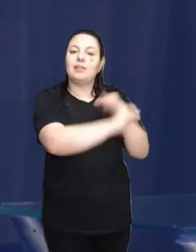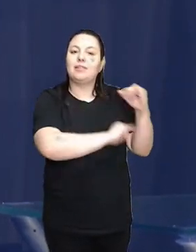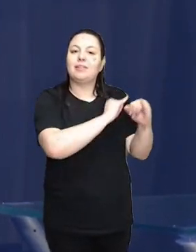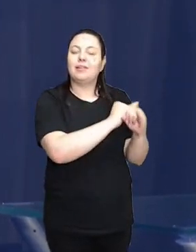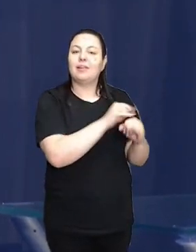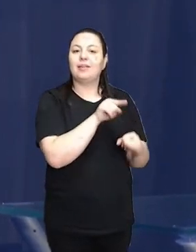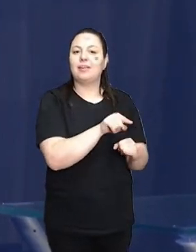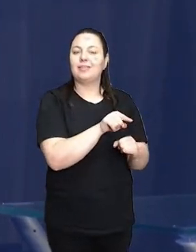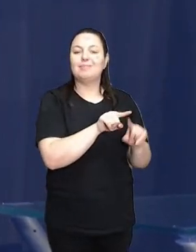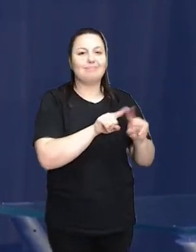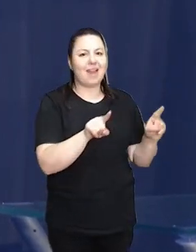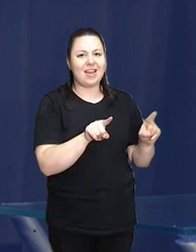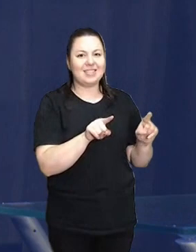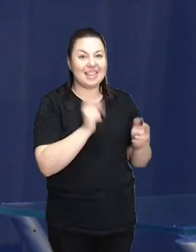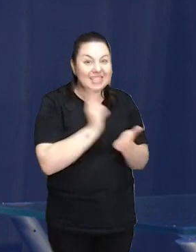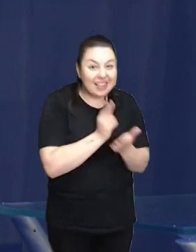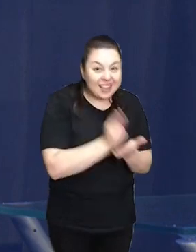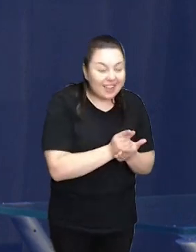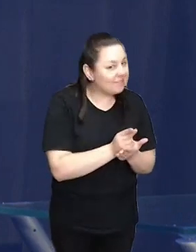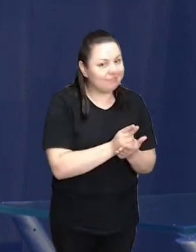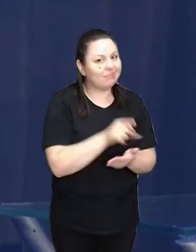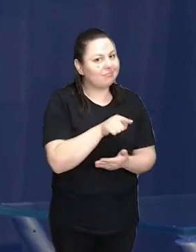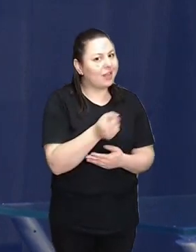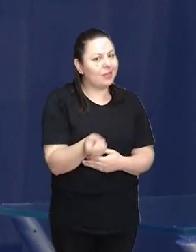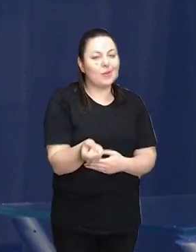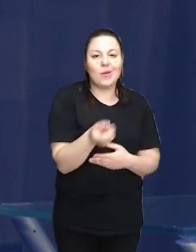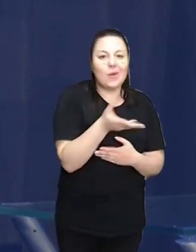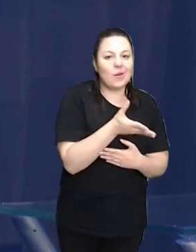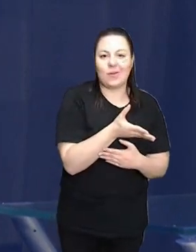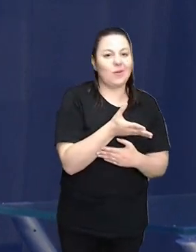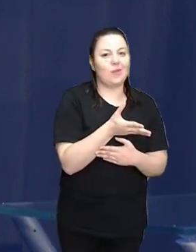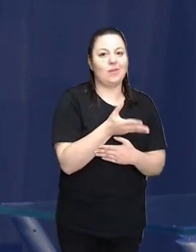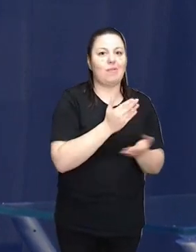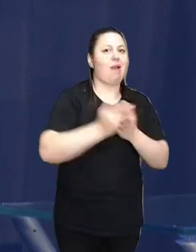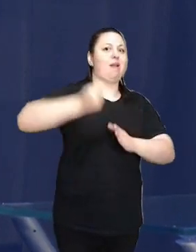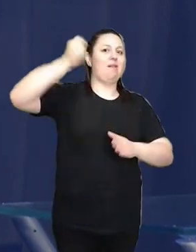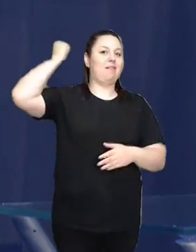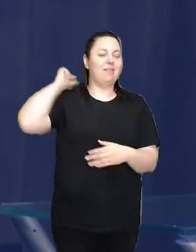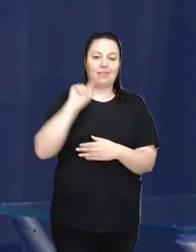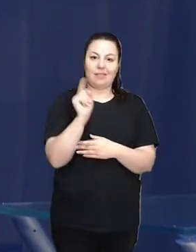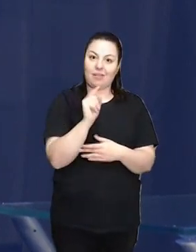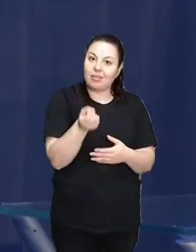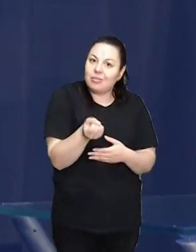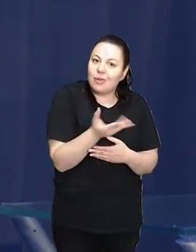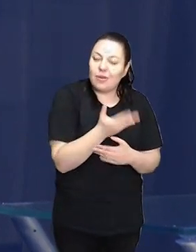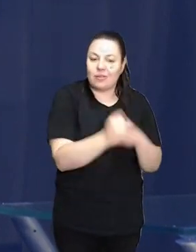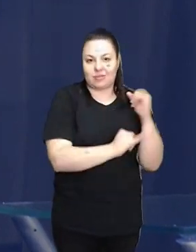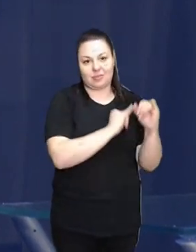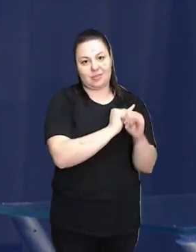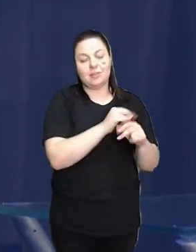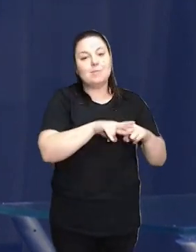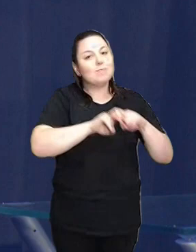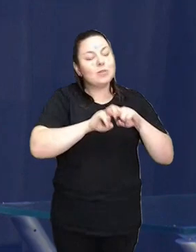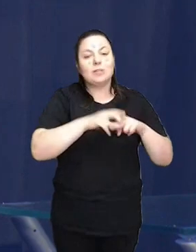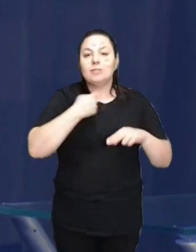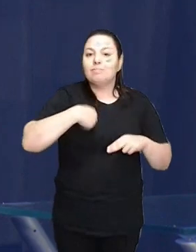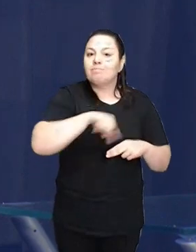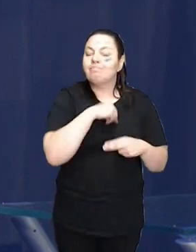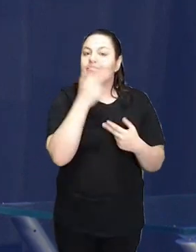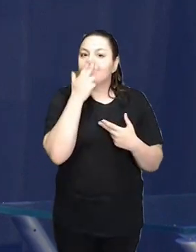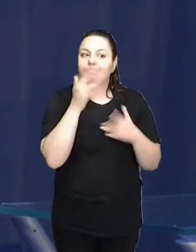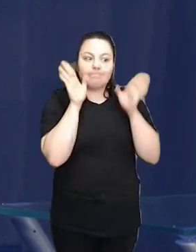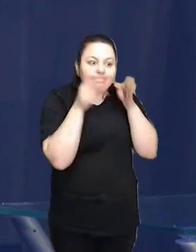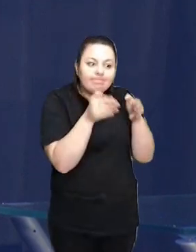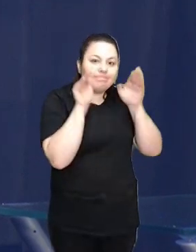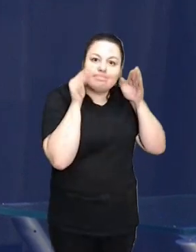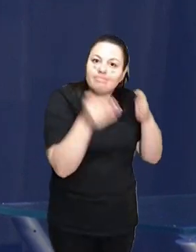muito recente. A gente está no jardim da infância do uso da internet, né? Por isso que a gente fica tanto tempo e a gente se compara, e a